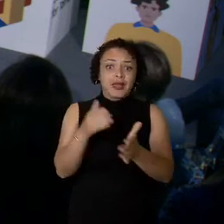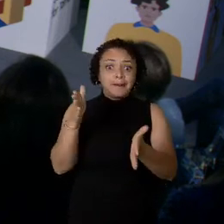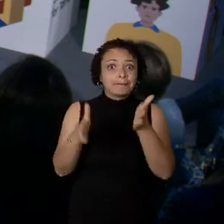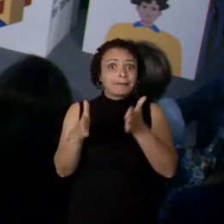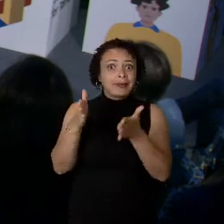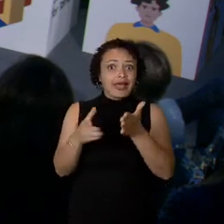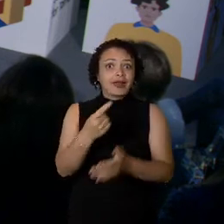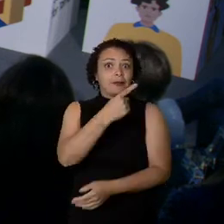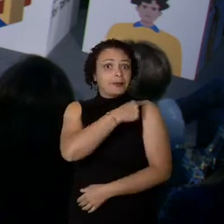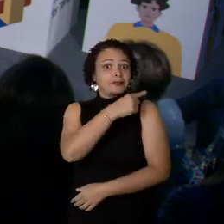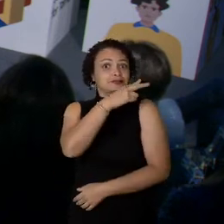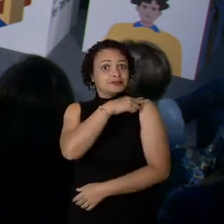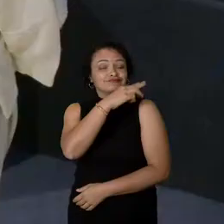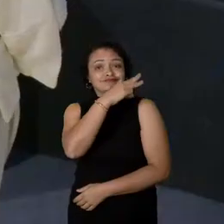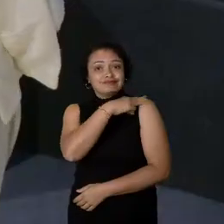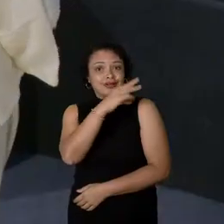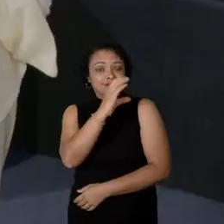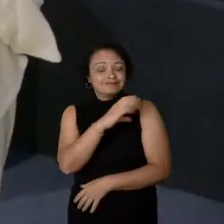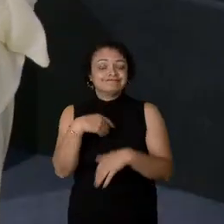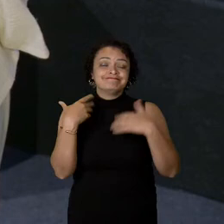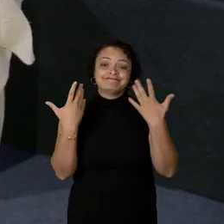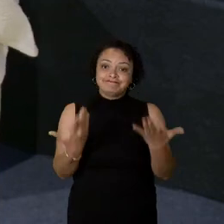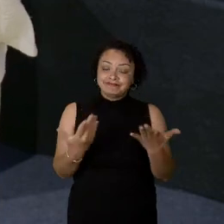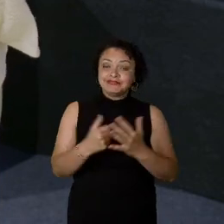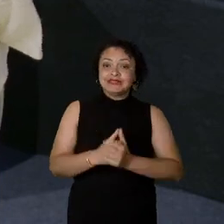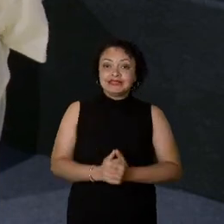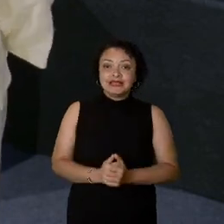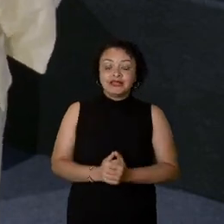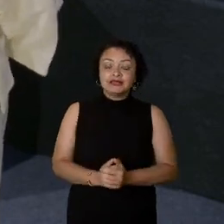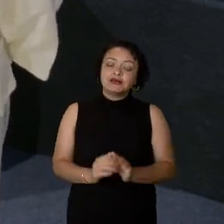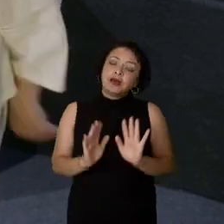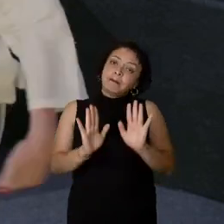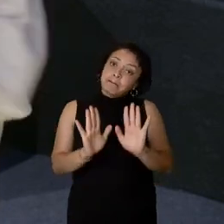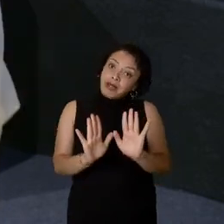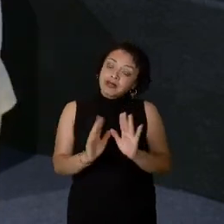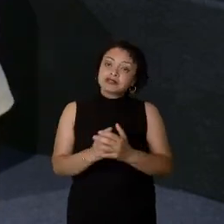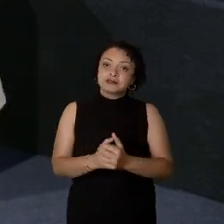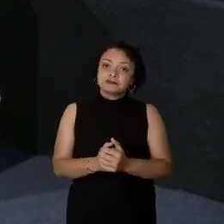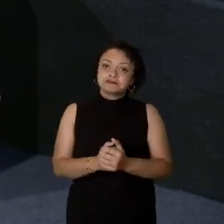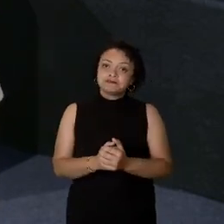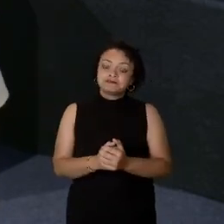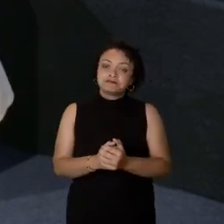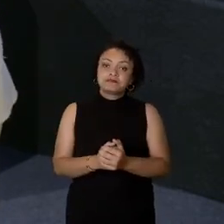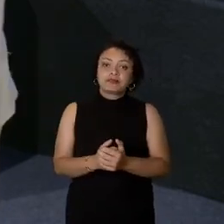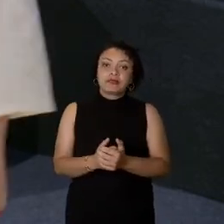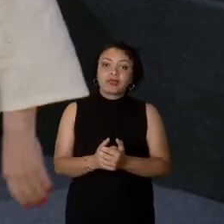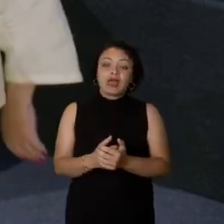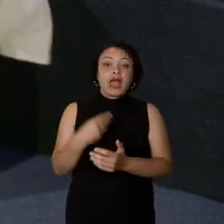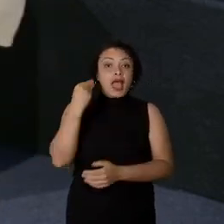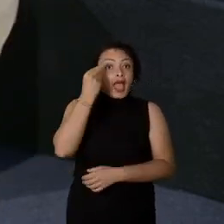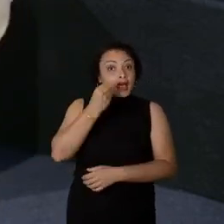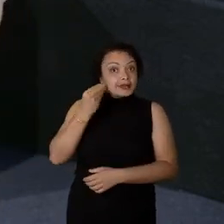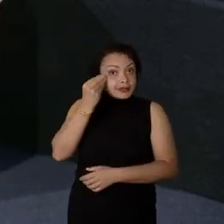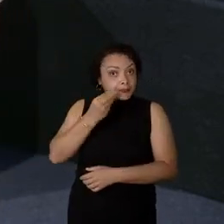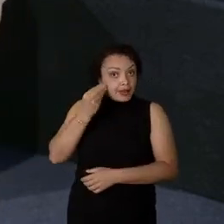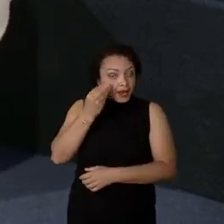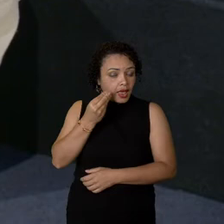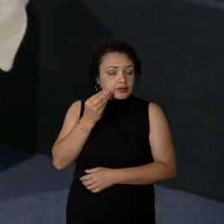época tão importante, não é isso? Mas também todas essas experiências